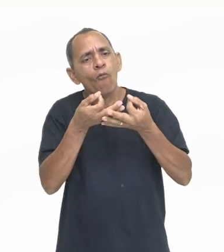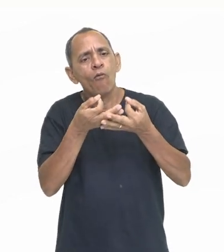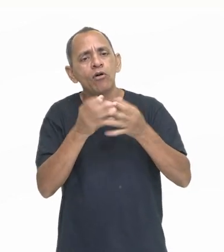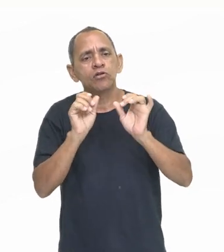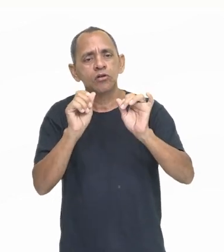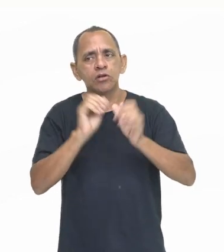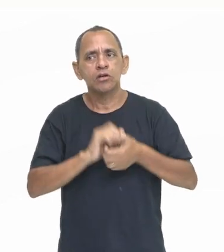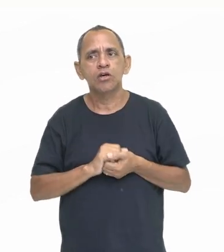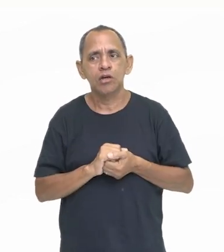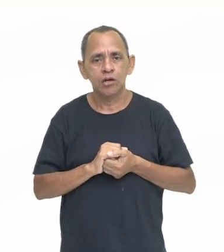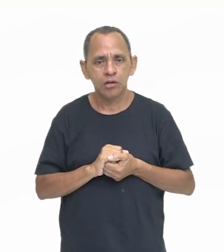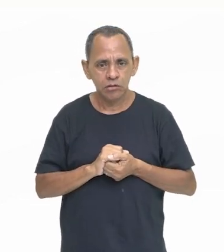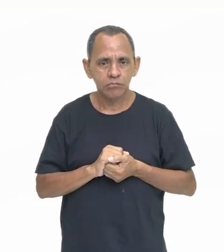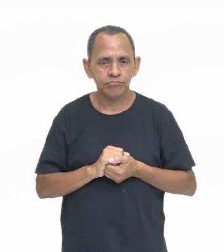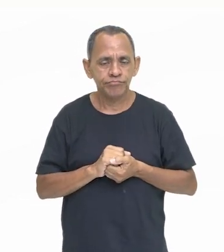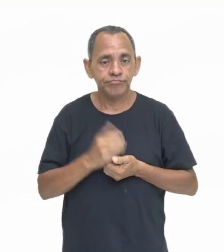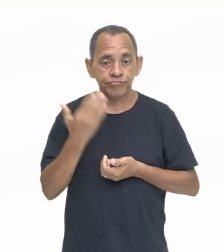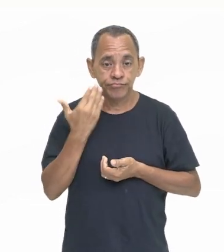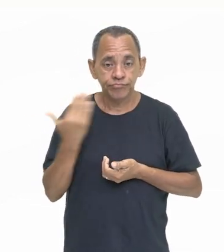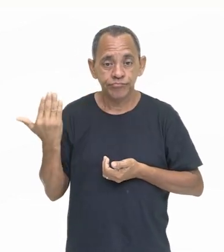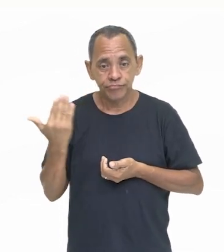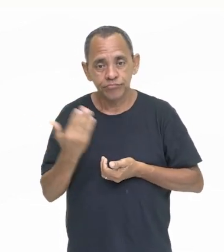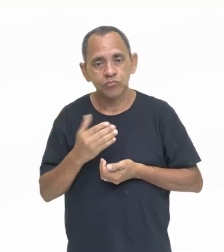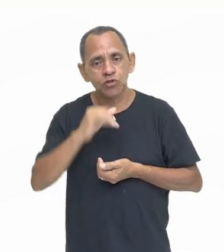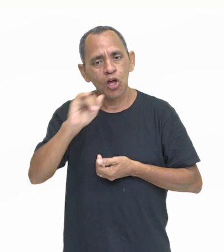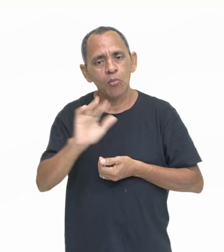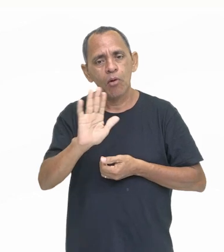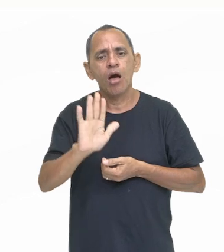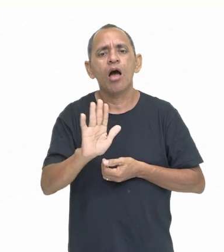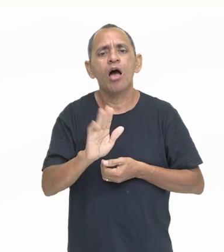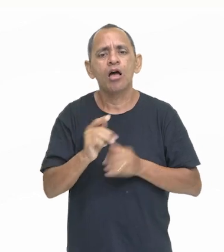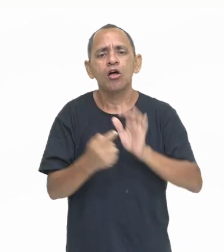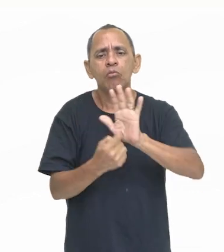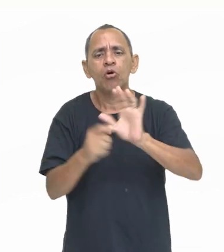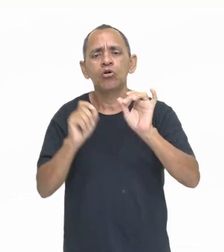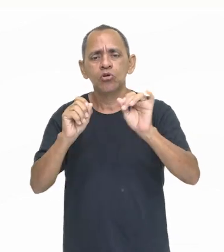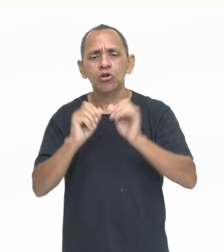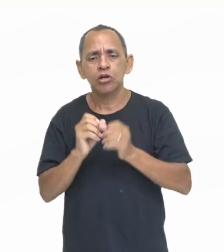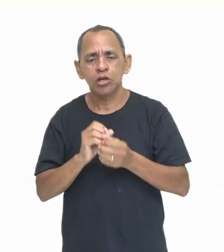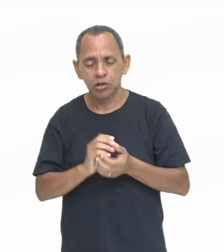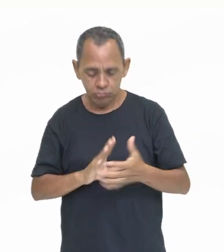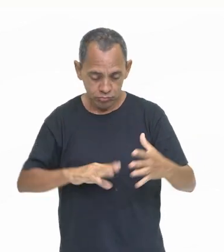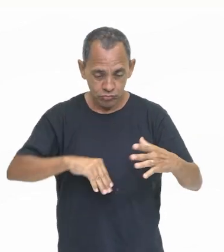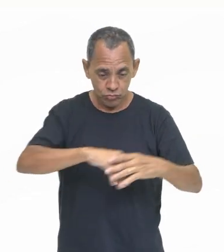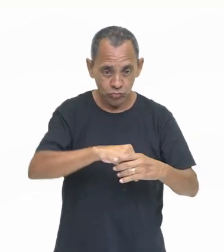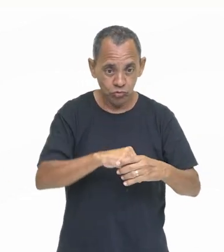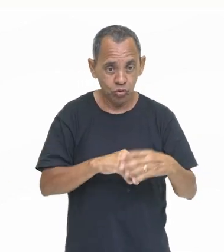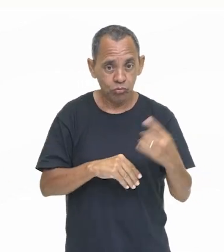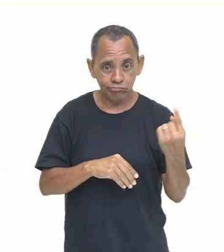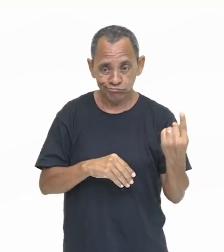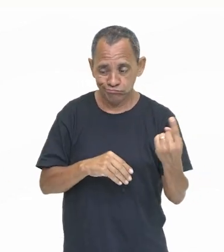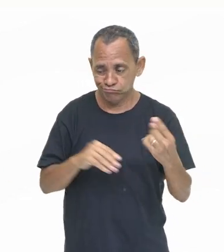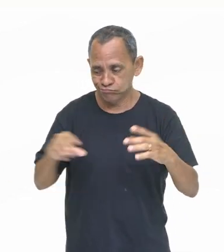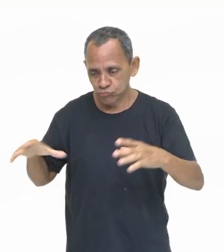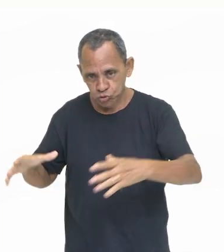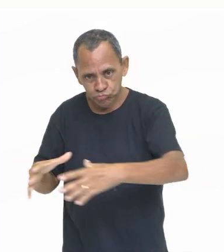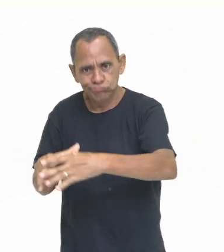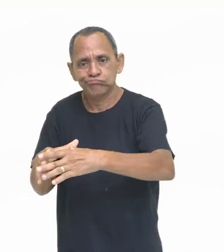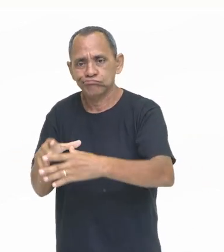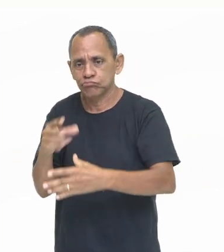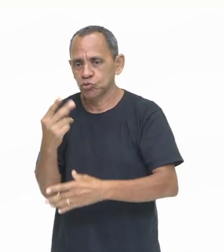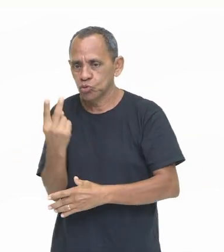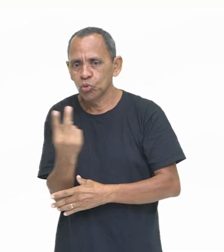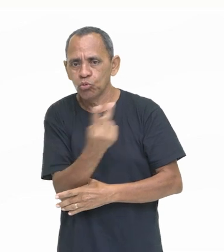aí com relação a essa relação, né, entre os dois conjuntos é que